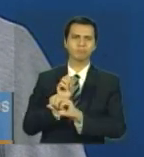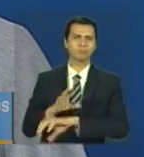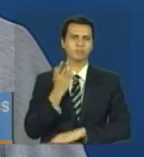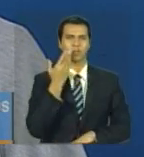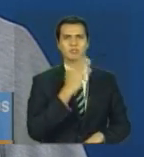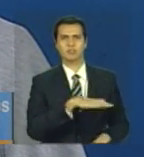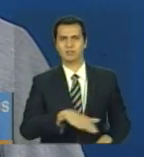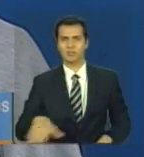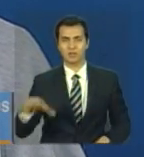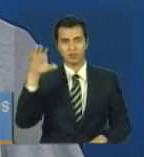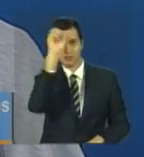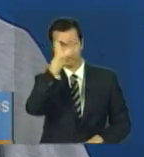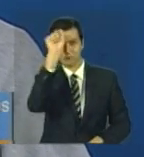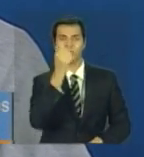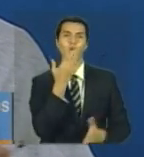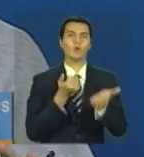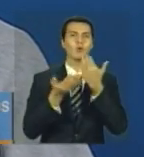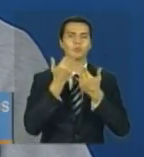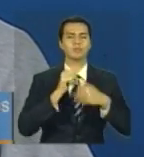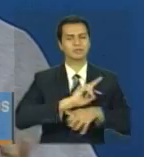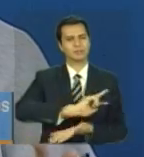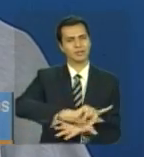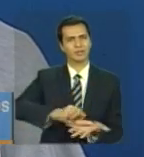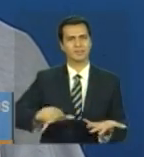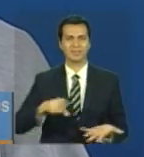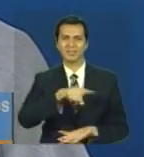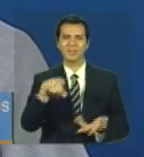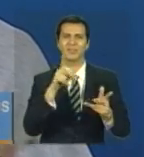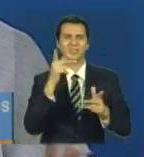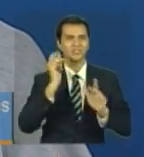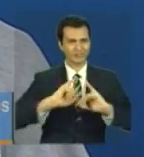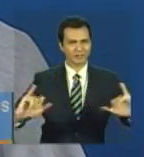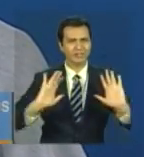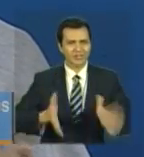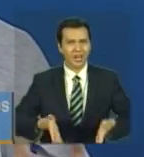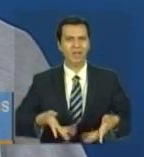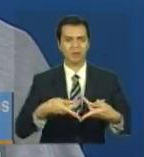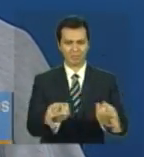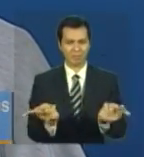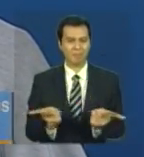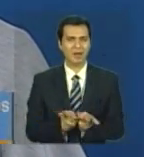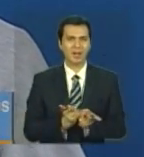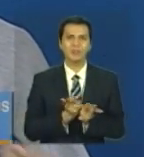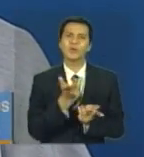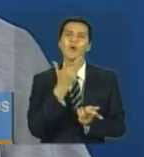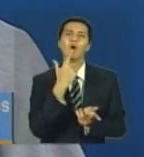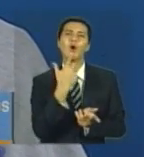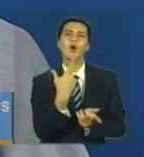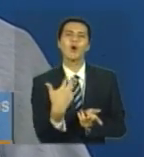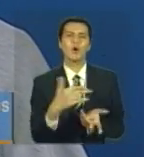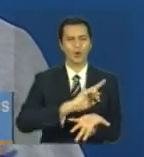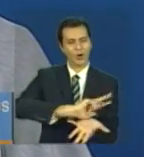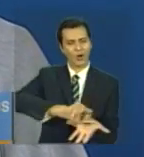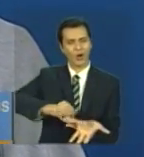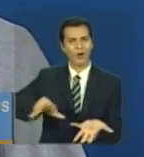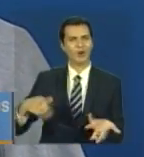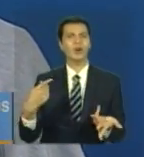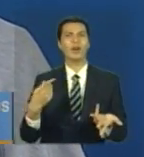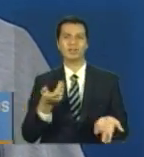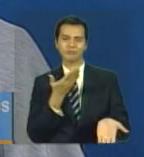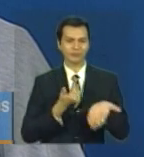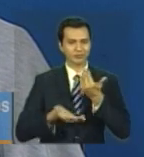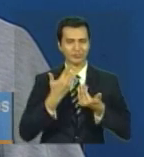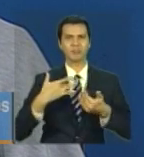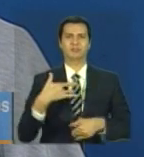da diversificação desse hábito alimentar, fazer aquela história do prato colorido, quanto mais colorido, mais saudável, porque ele traz vitaminas, né,